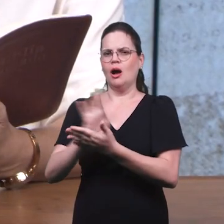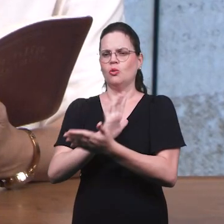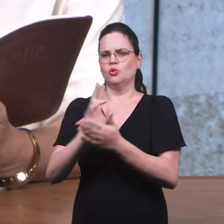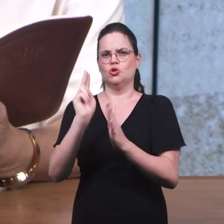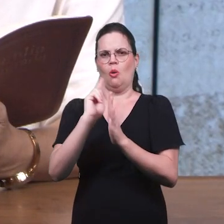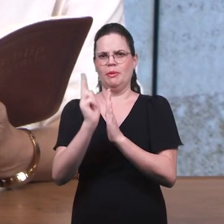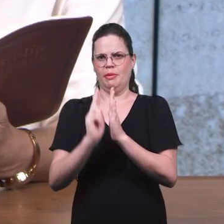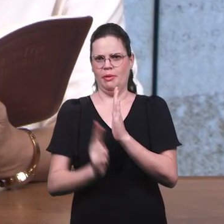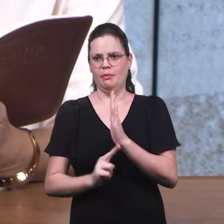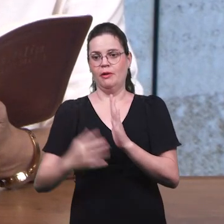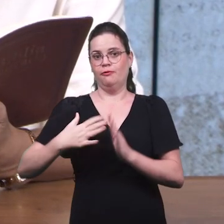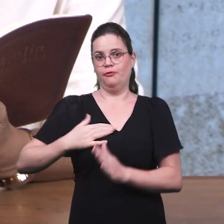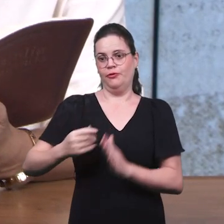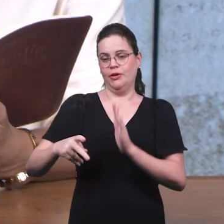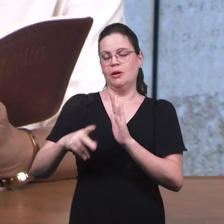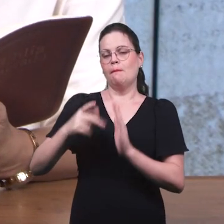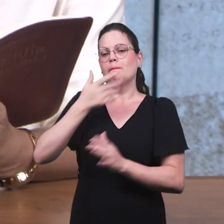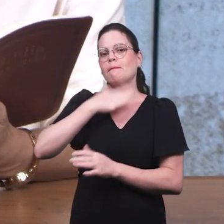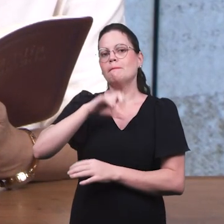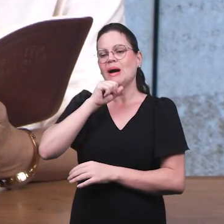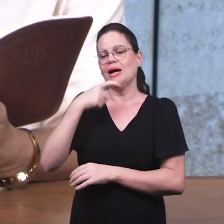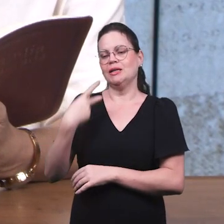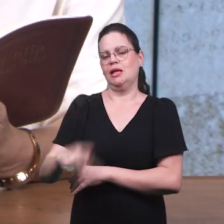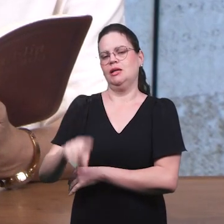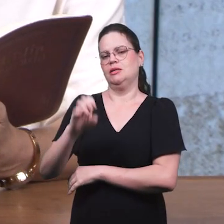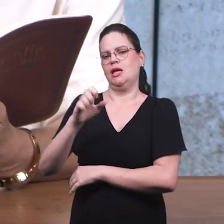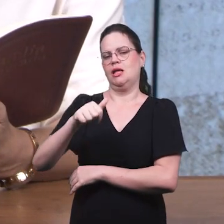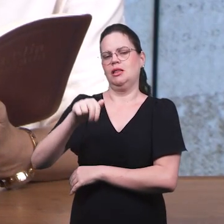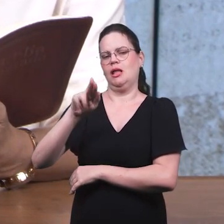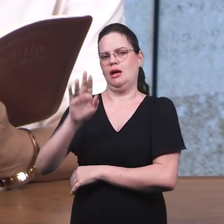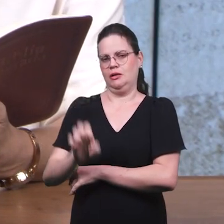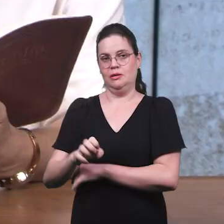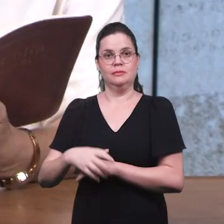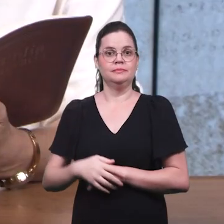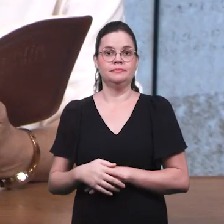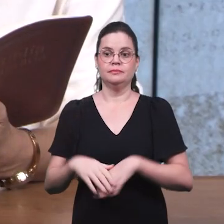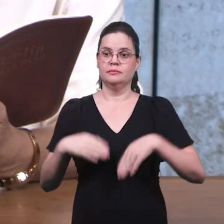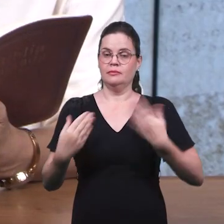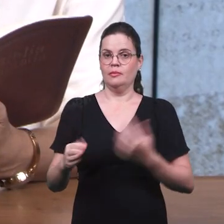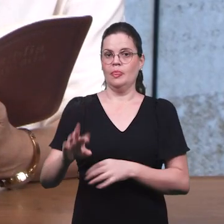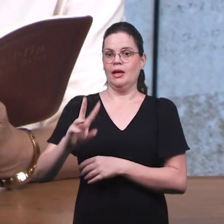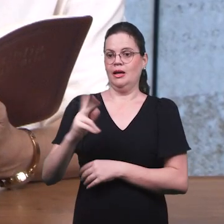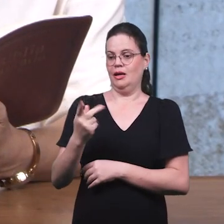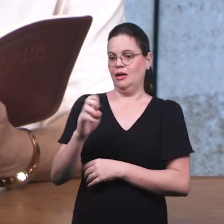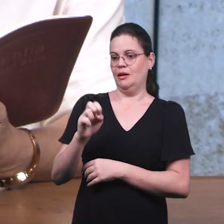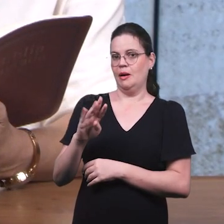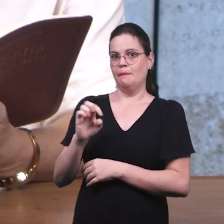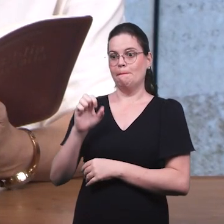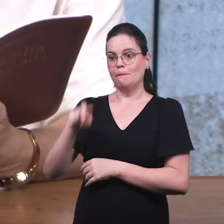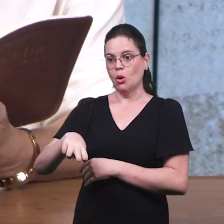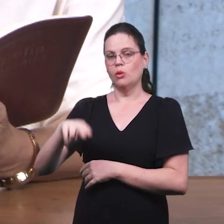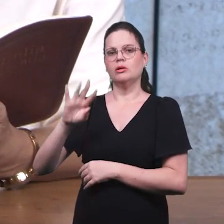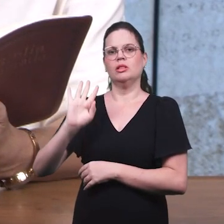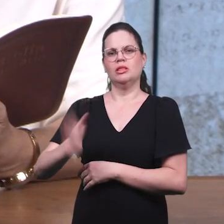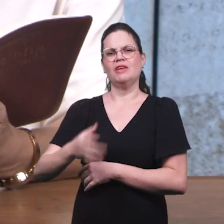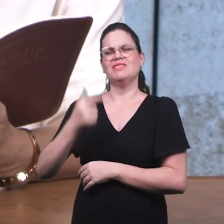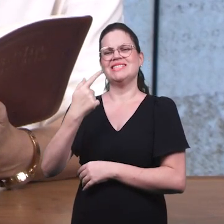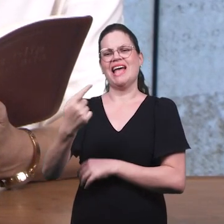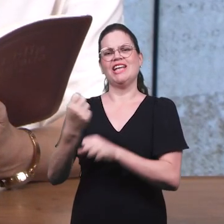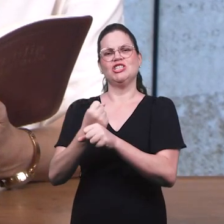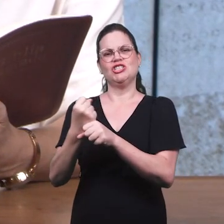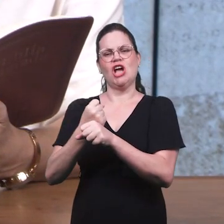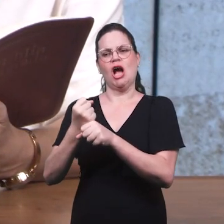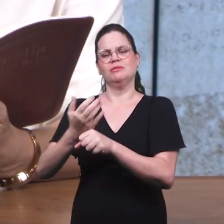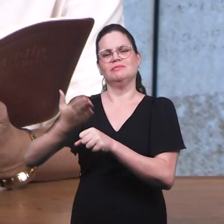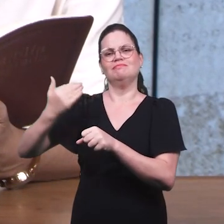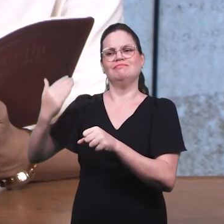Talmai, filhos de Enaque. E Hebrom foi edificada 7 anos antes de